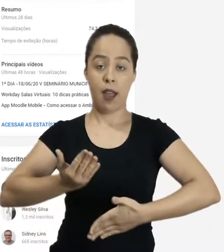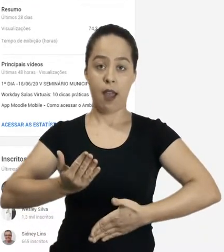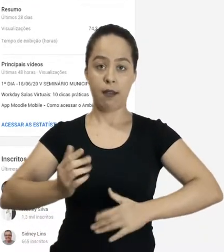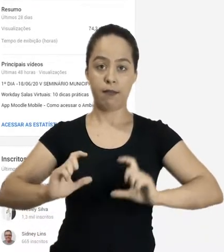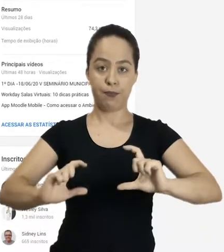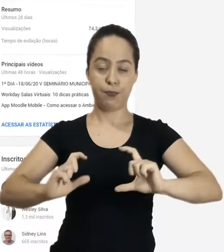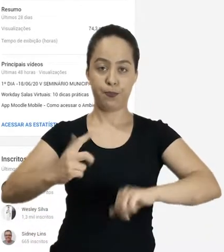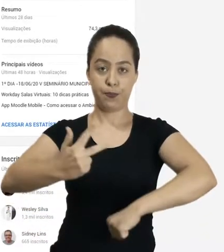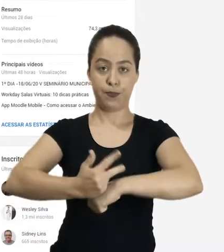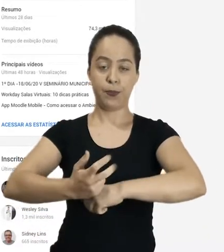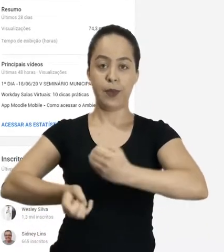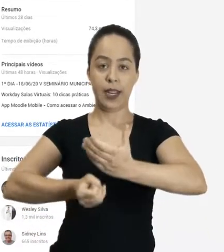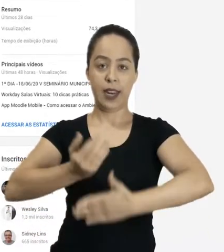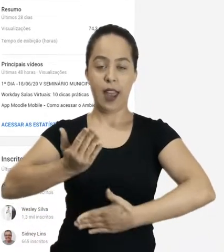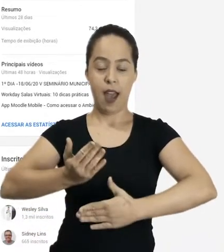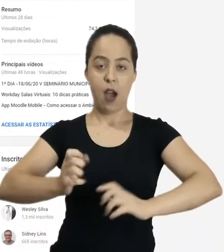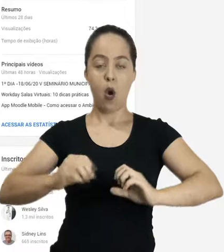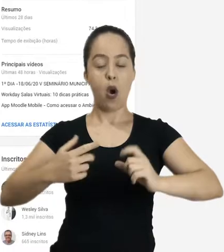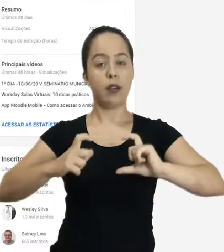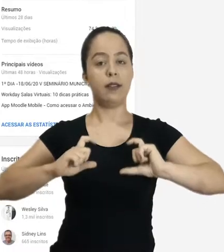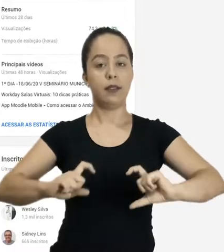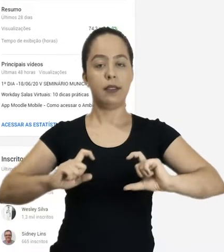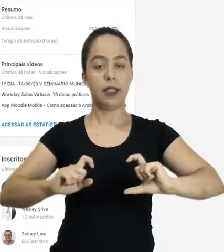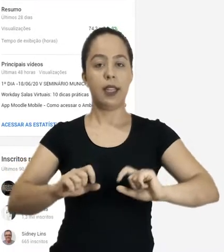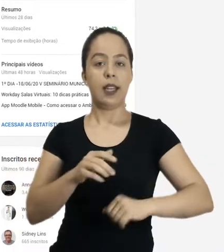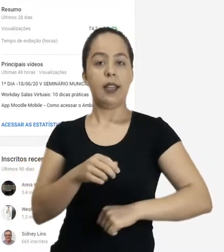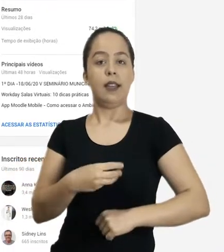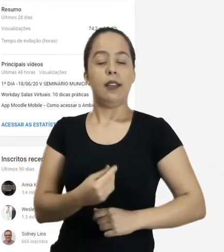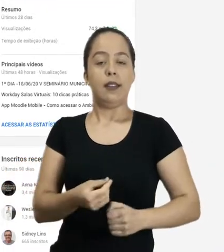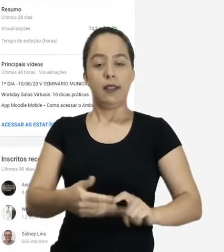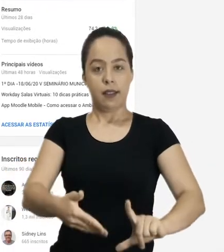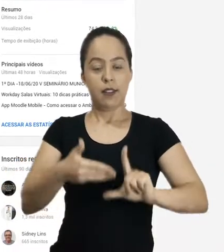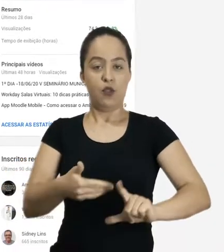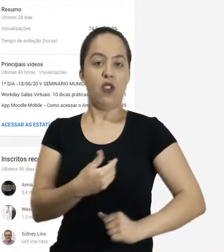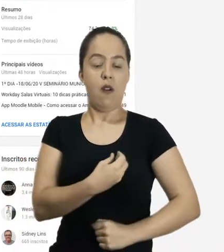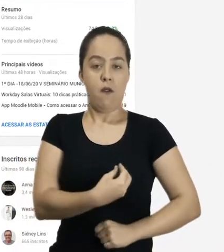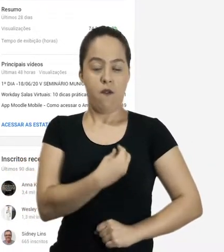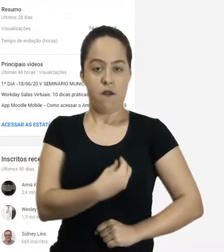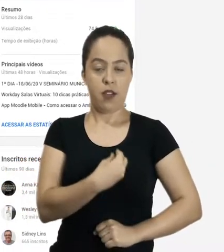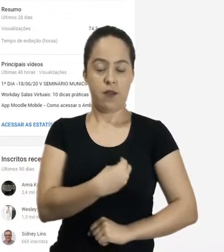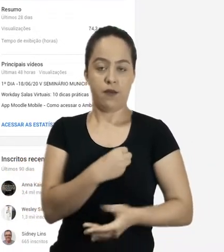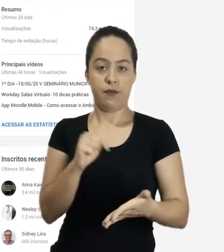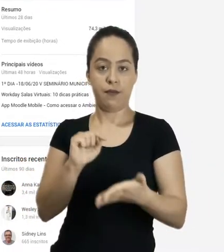Criar. Ou posso vir aqui no Transmitir ao vivo, tanto faz.